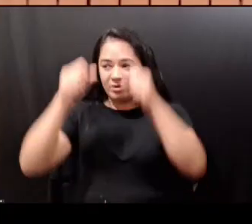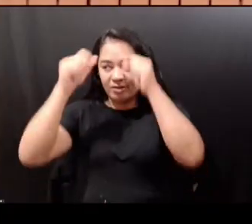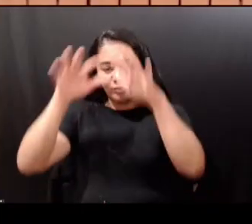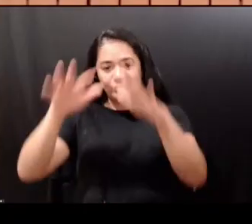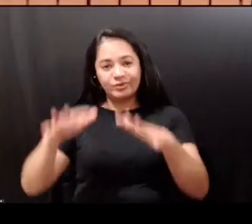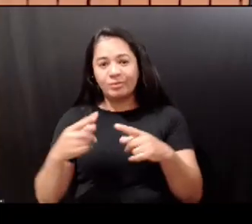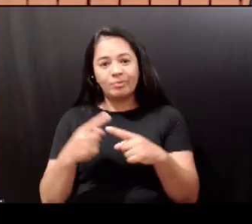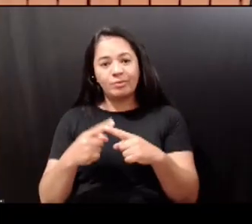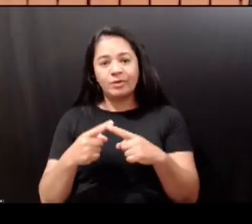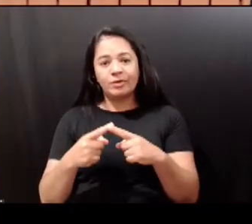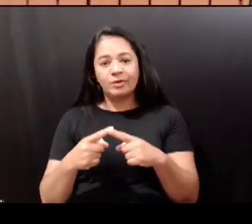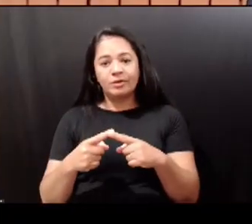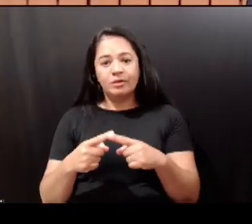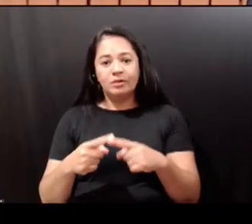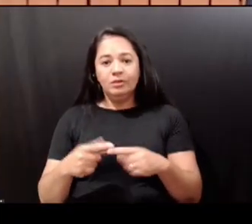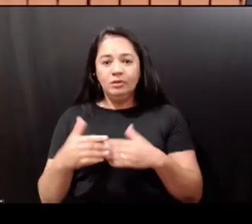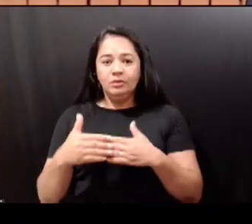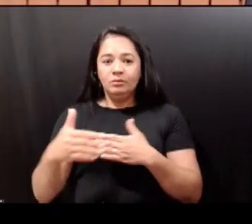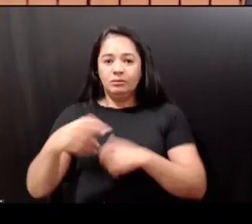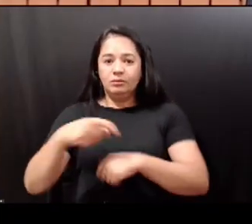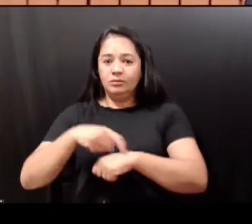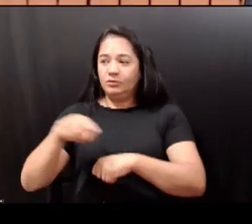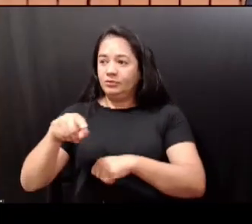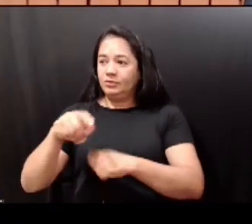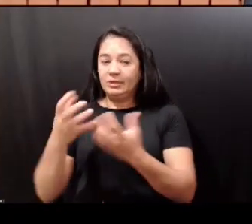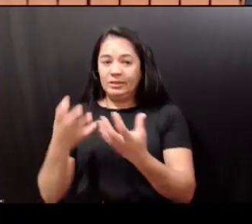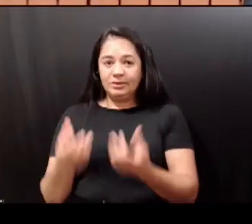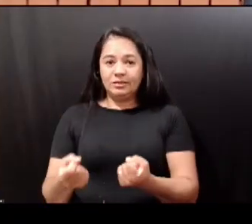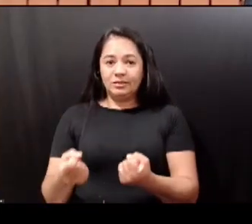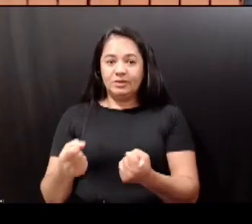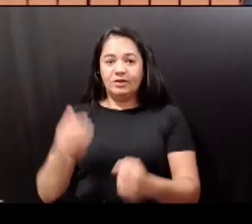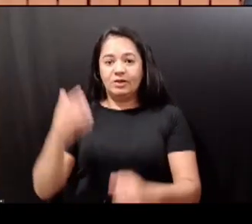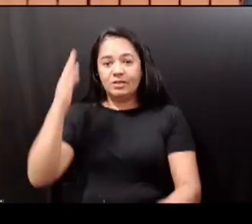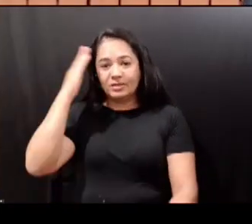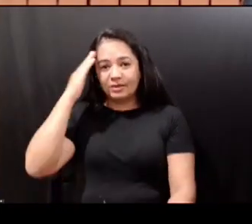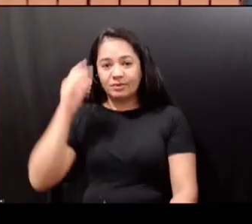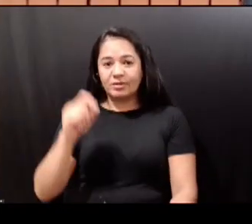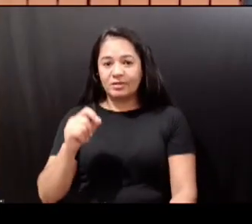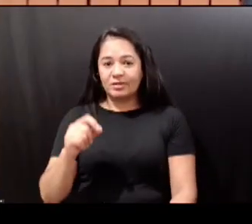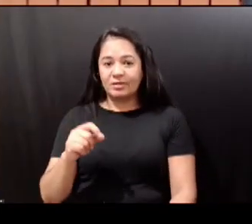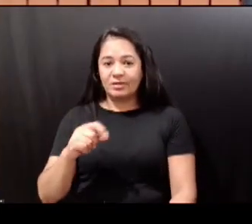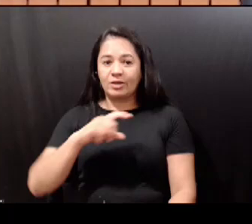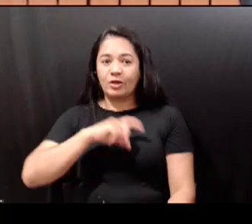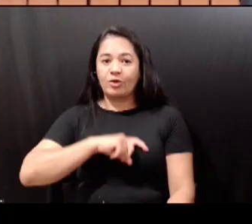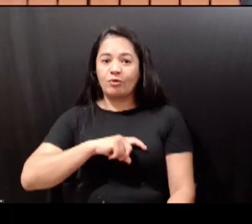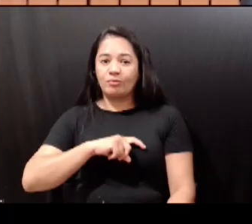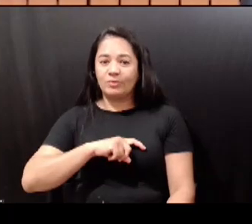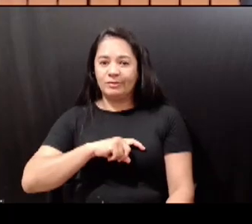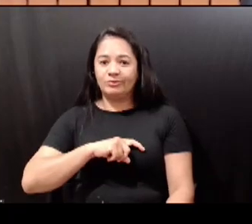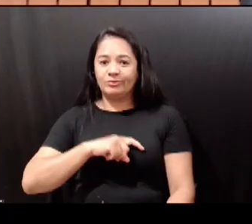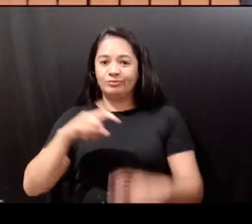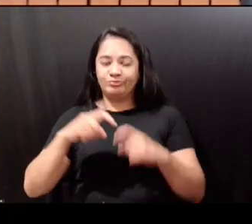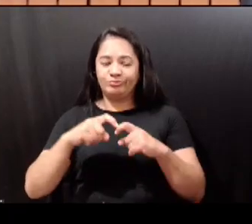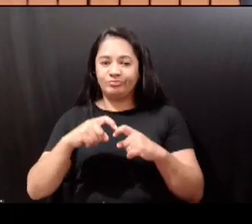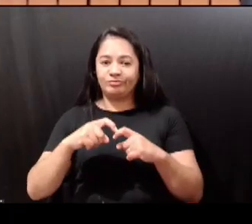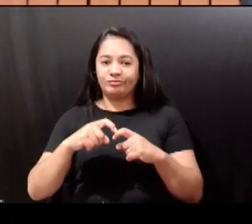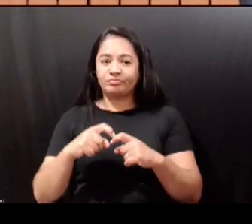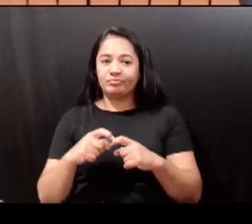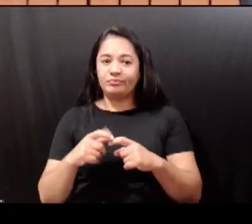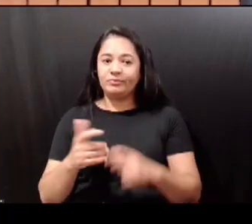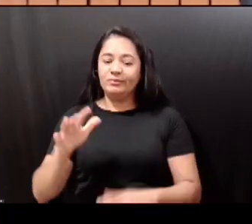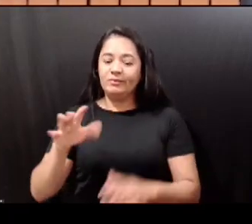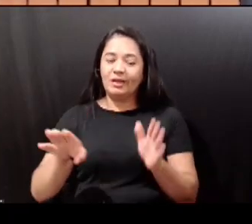a partir do momento que você aceita, você sabe que o plano vai ter um custo mensal até essa criança aí